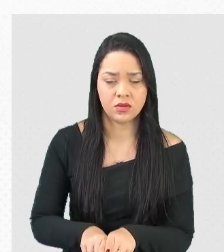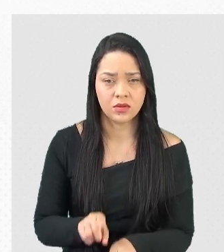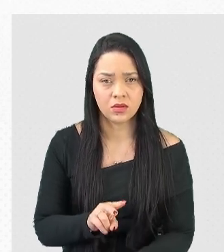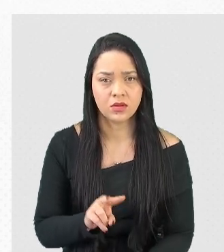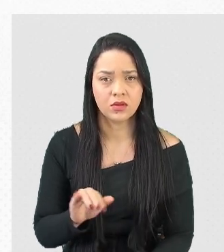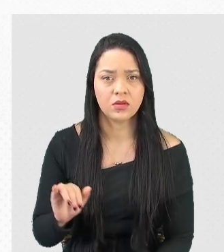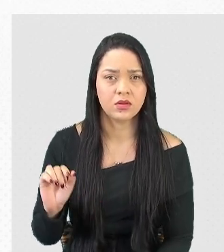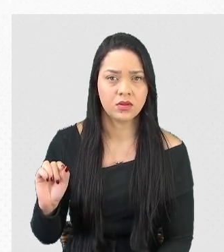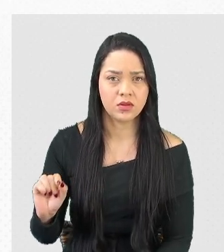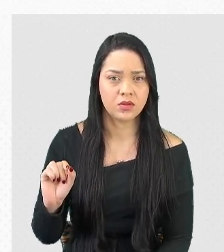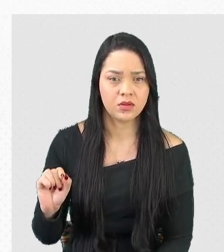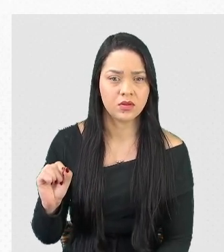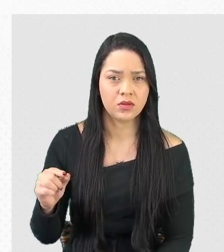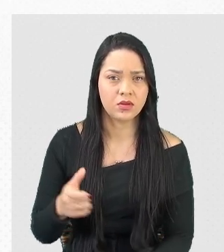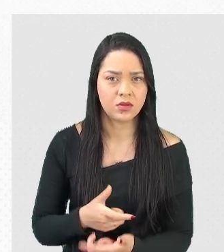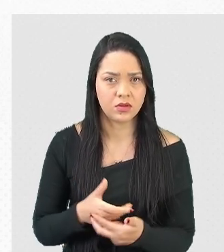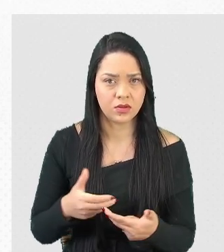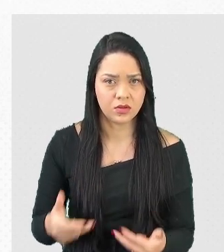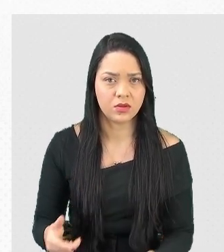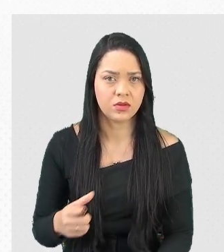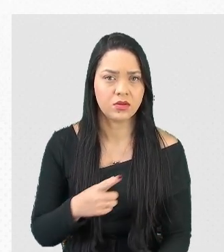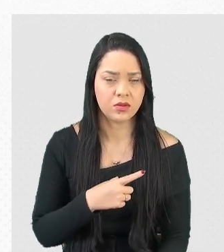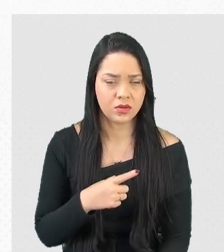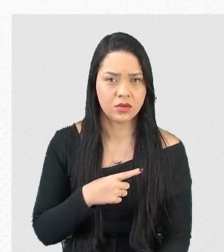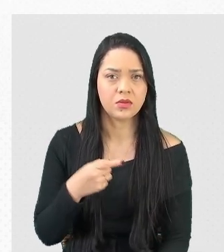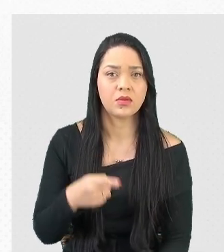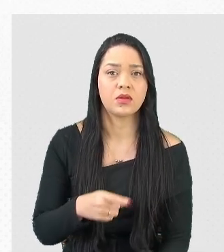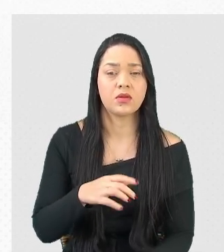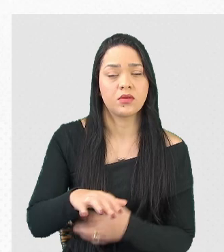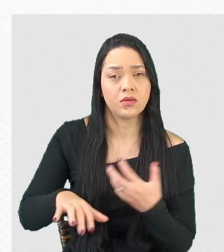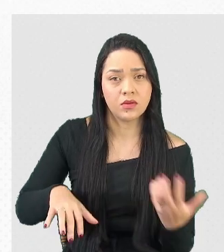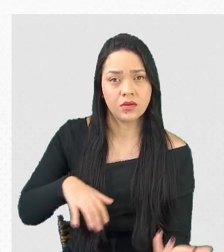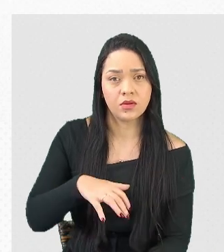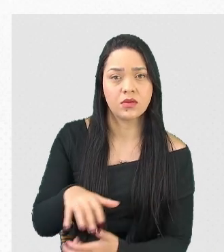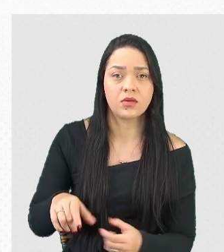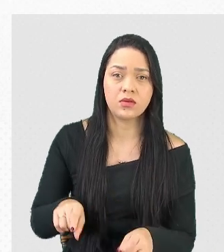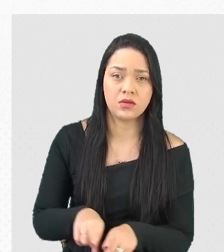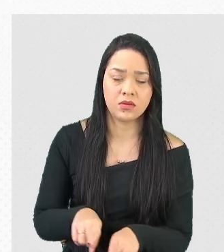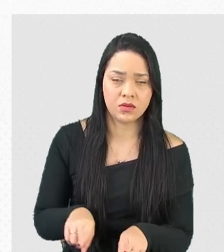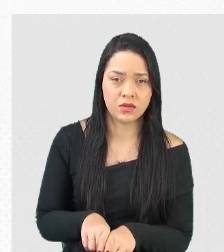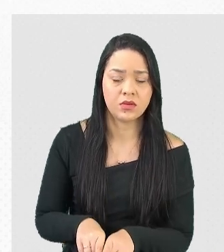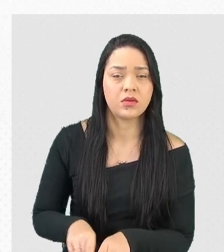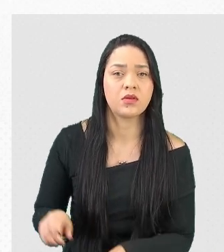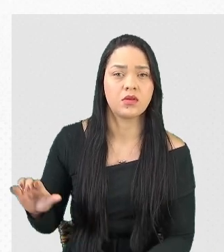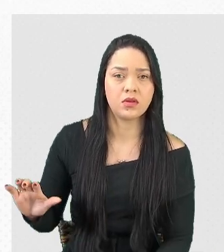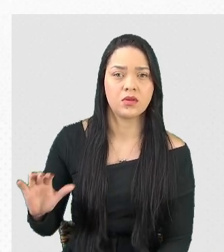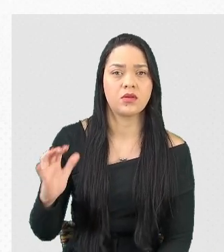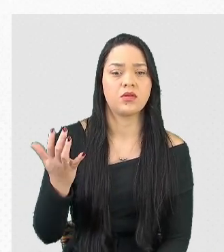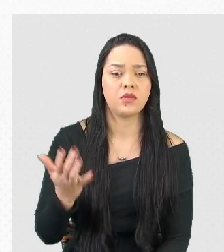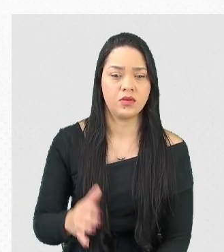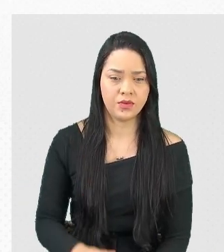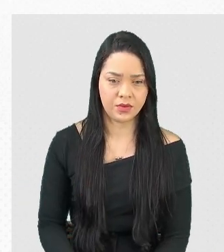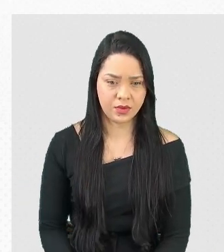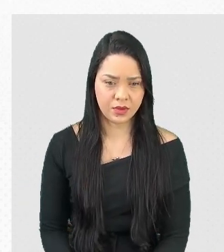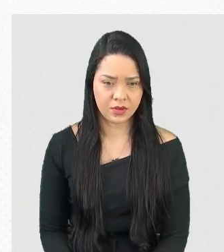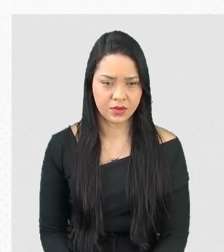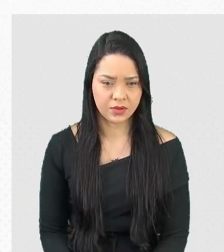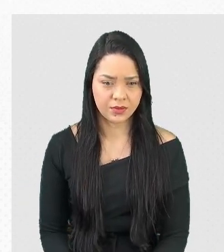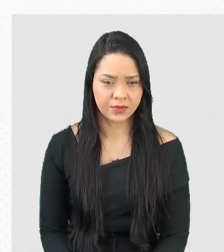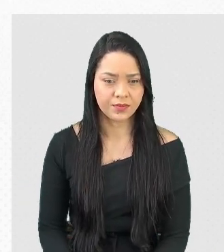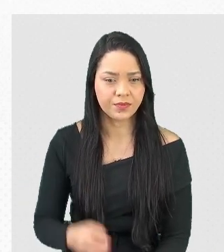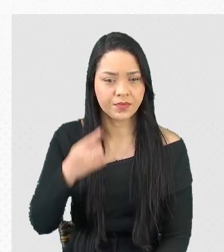revolução, então, ela vai eclodir. Primeiro, essa lançadeira volante, em 1735, a máquina de fiar spin